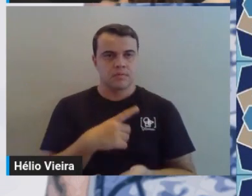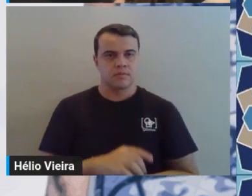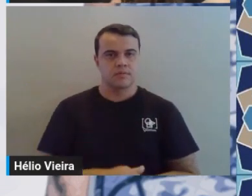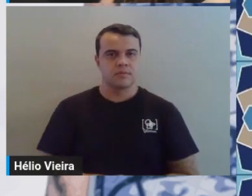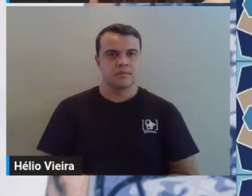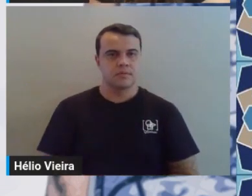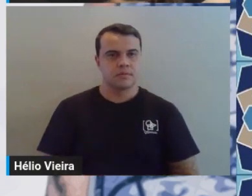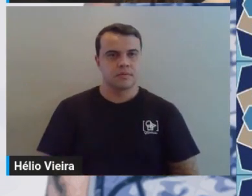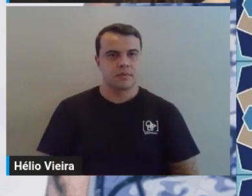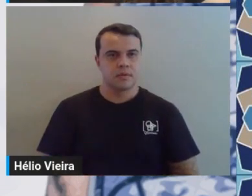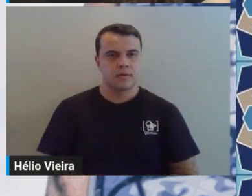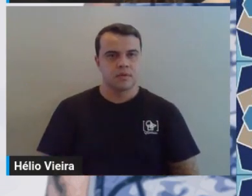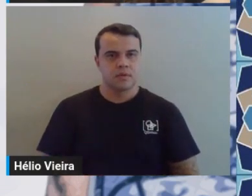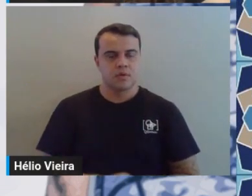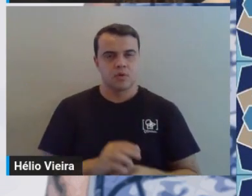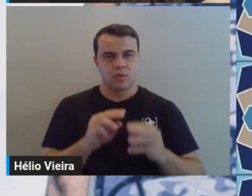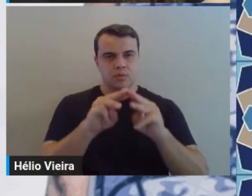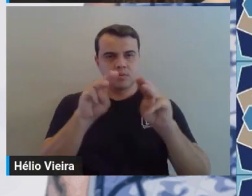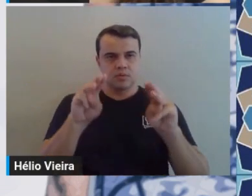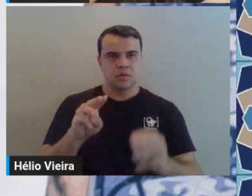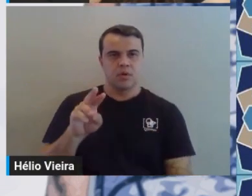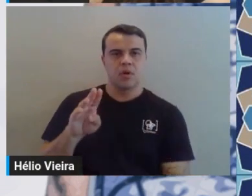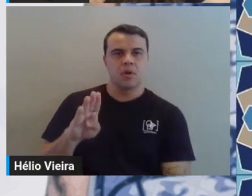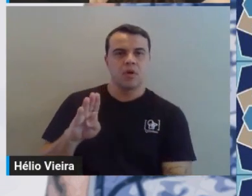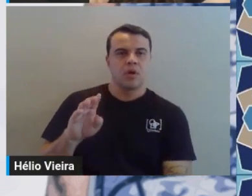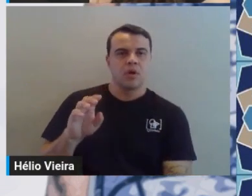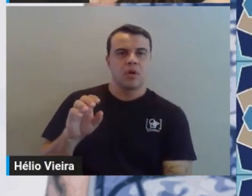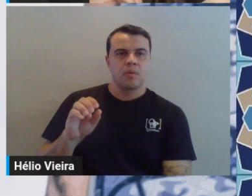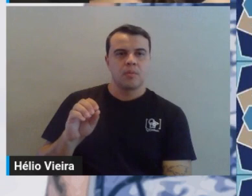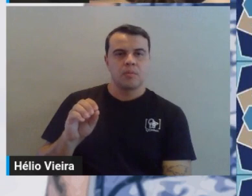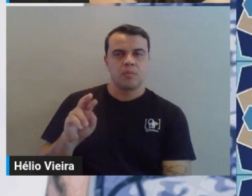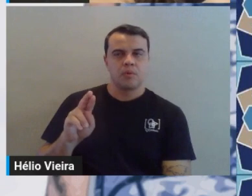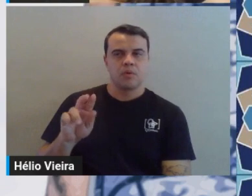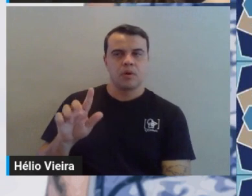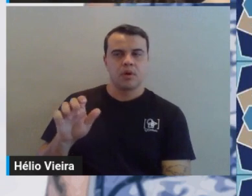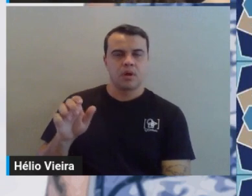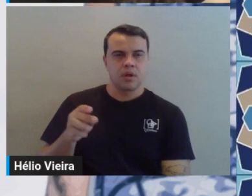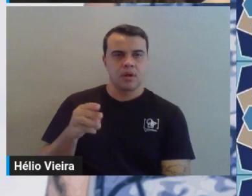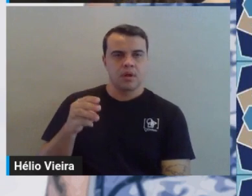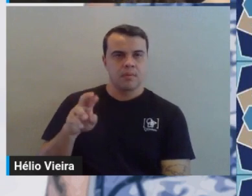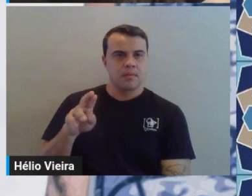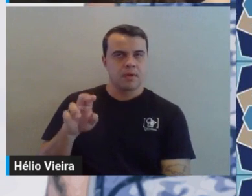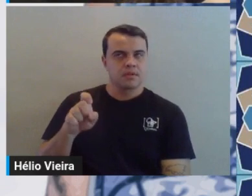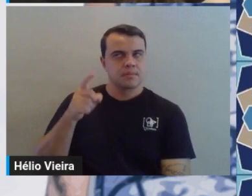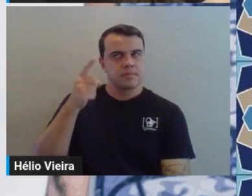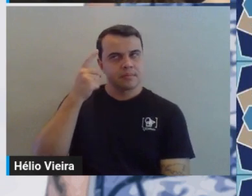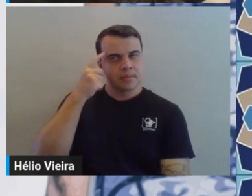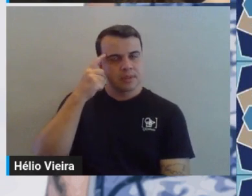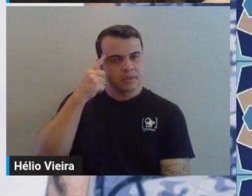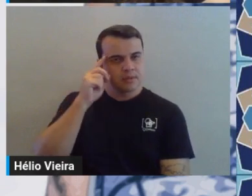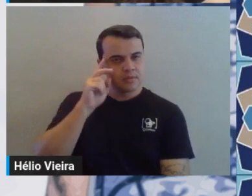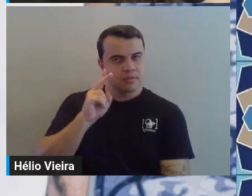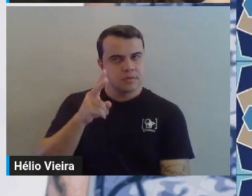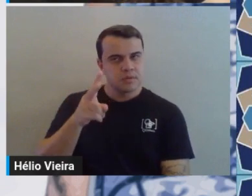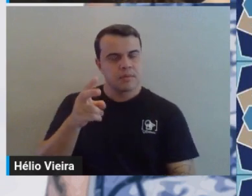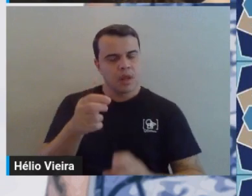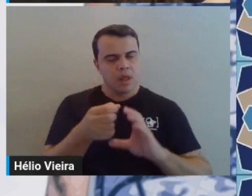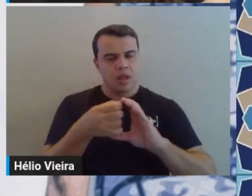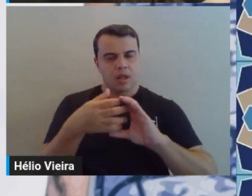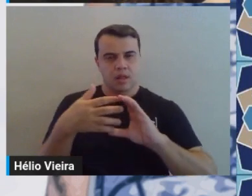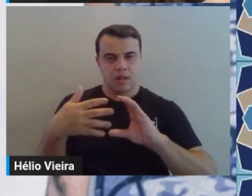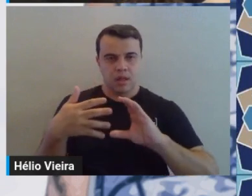um grande museu do Roberto Buller Marques, sempre pensando nessas características, né,